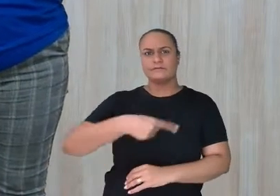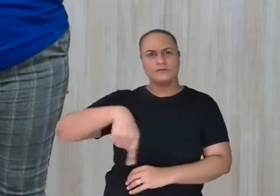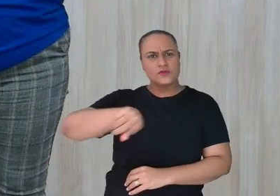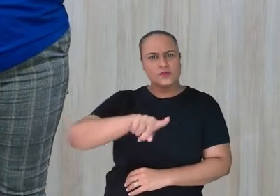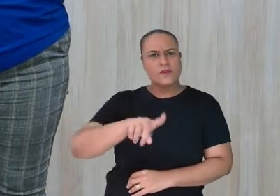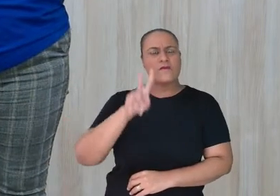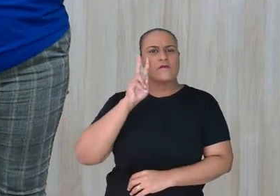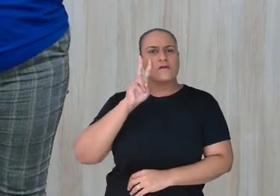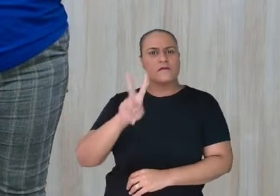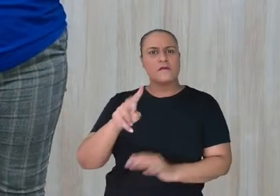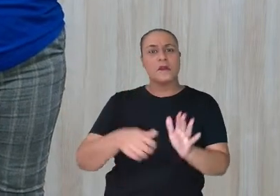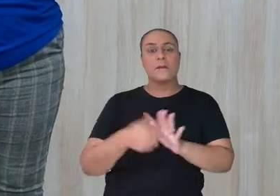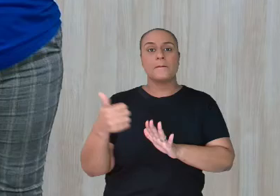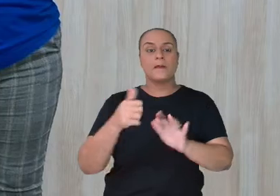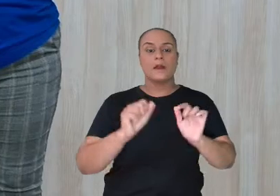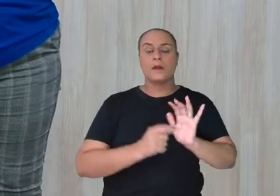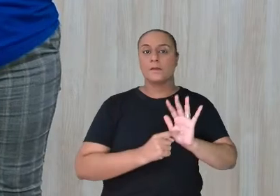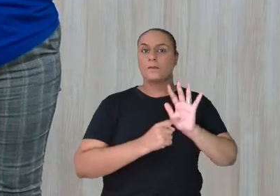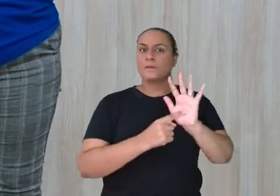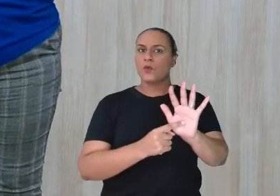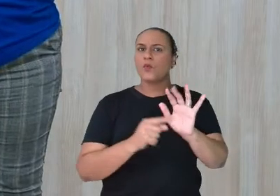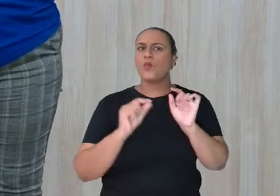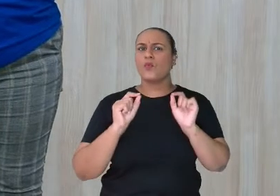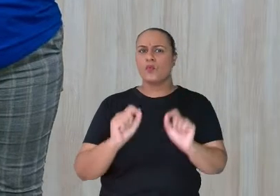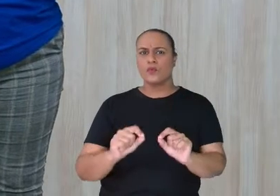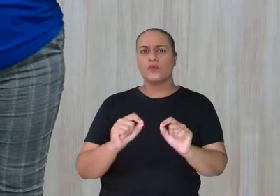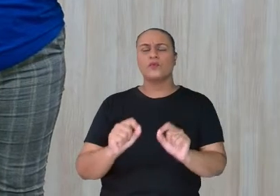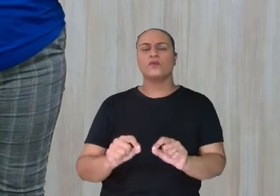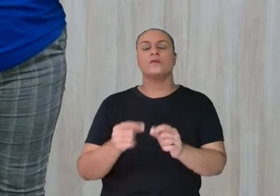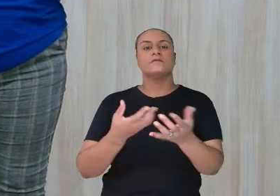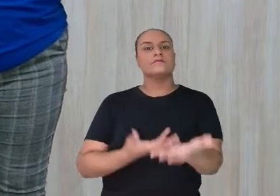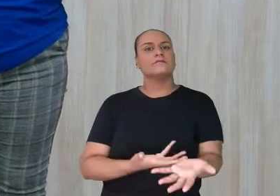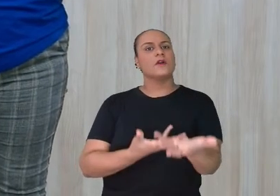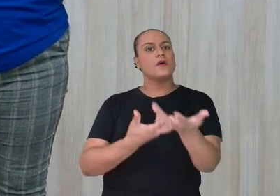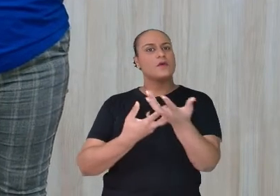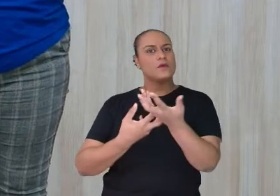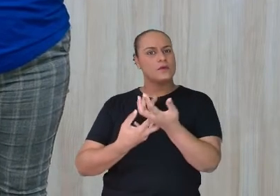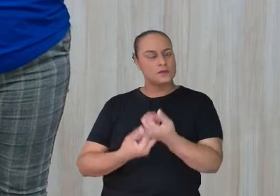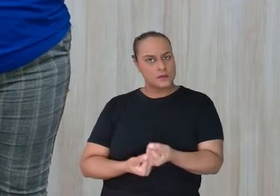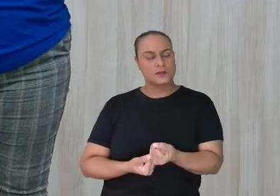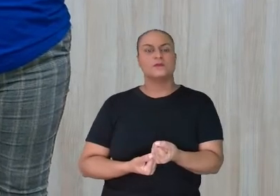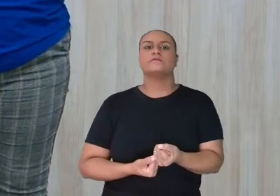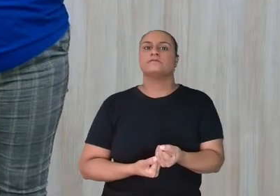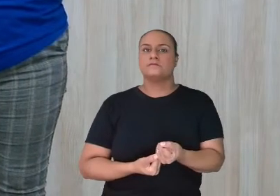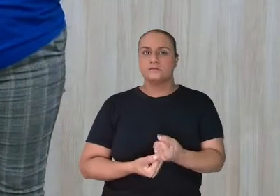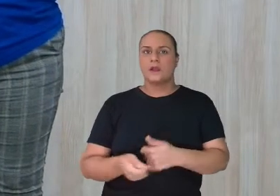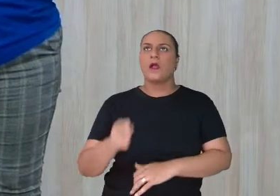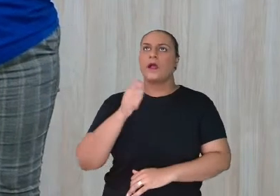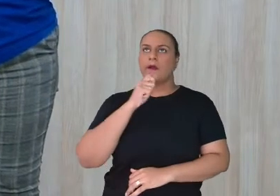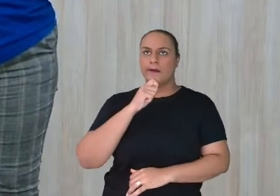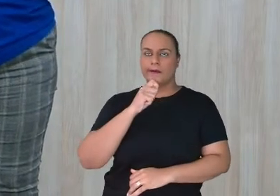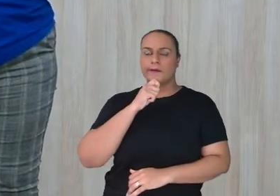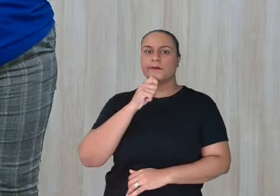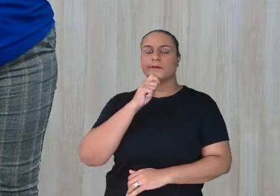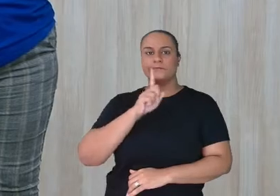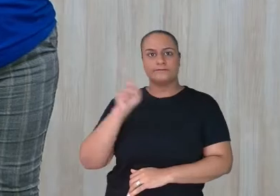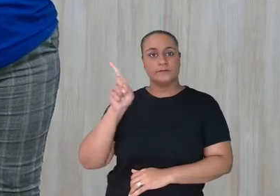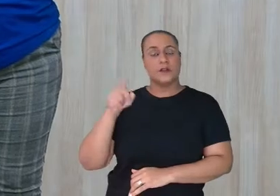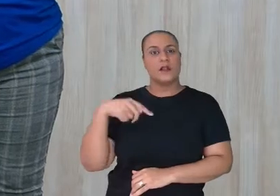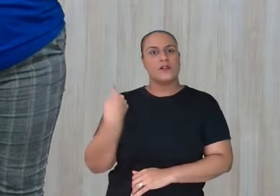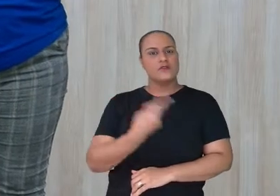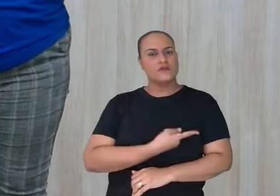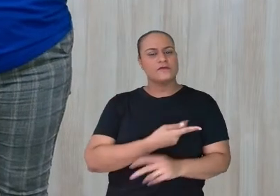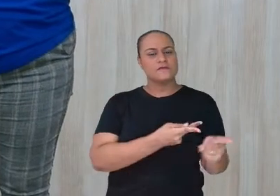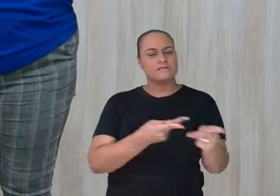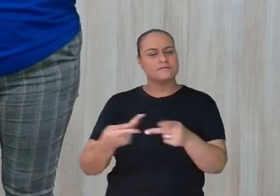ver uma primeira mostra, que é um acolhimento. Essa mostra ainda está, a gente fez essa viagem